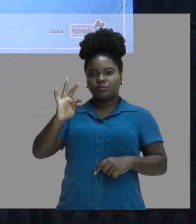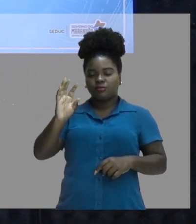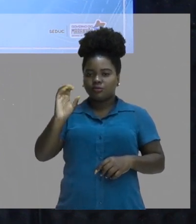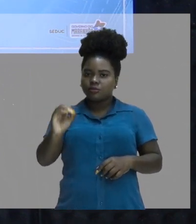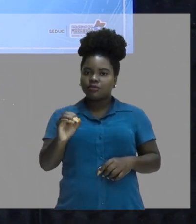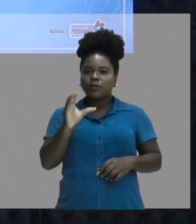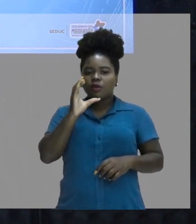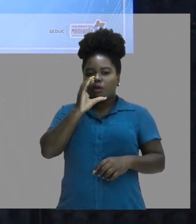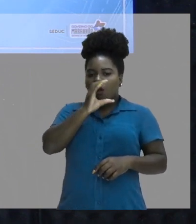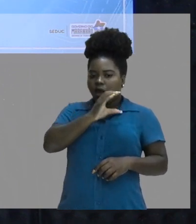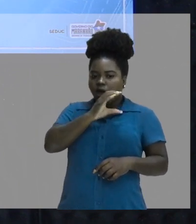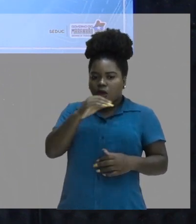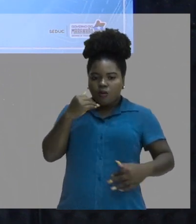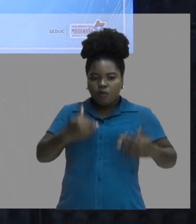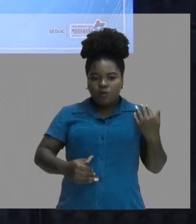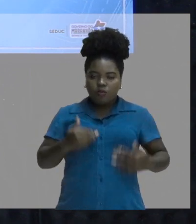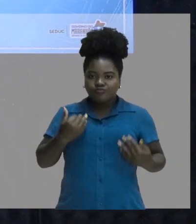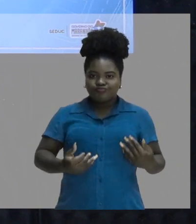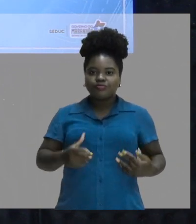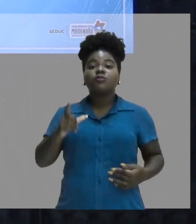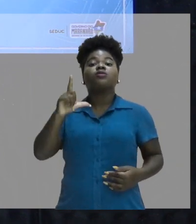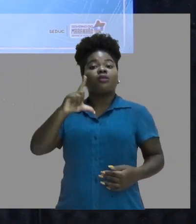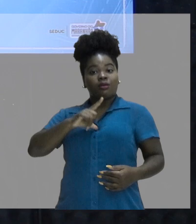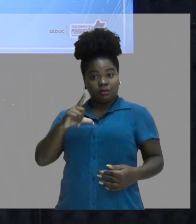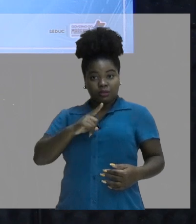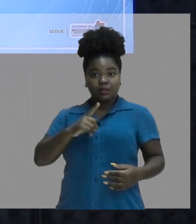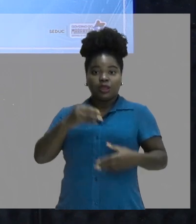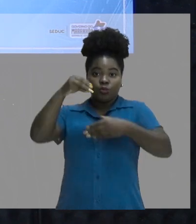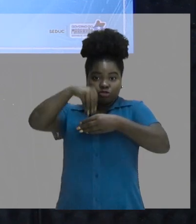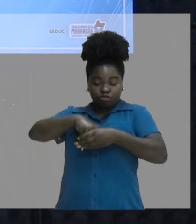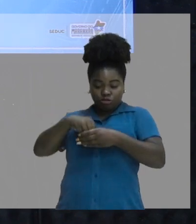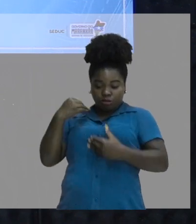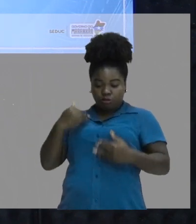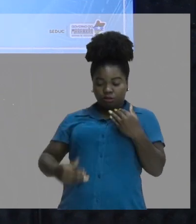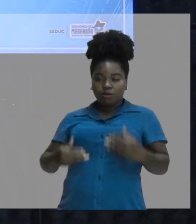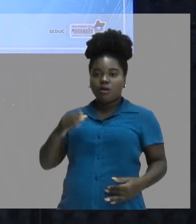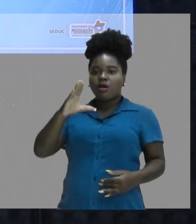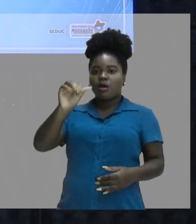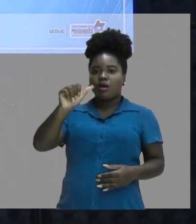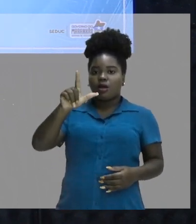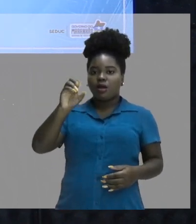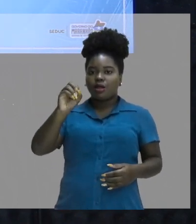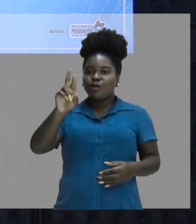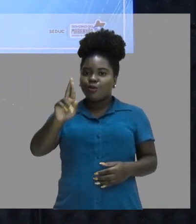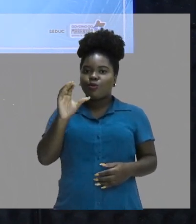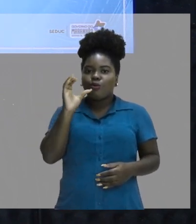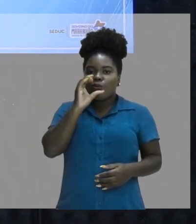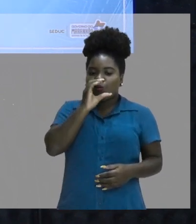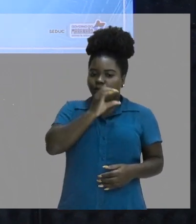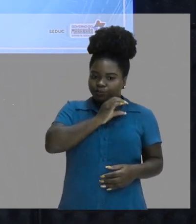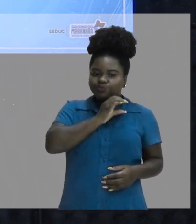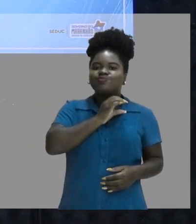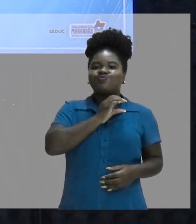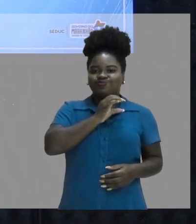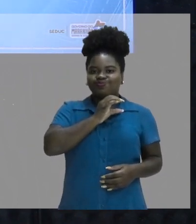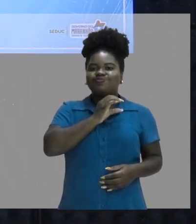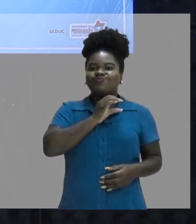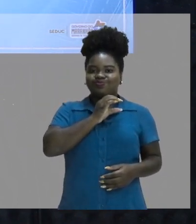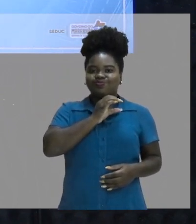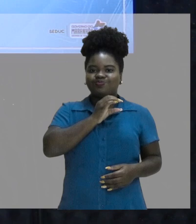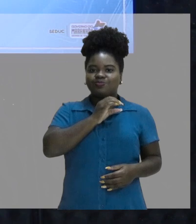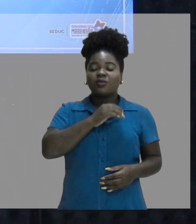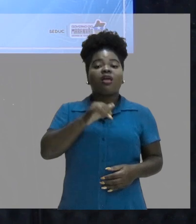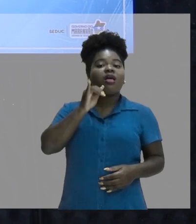85% mais ou menos do calor do nosso corpo ele é gerado pelo sistema muscular. Quando a gente começa a praticar uma